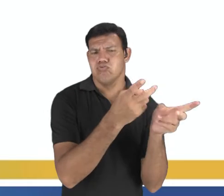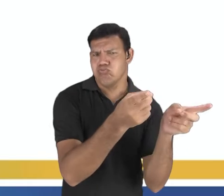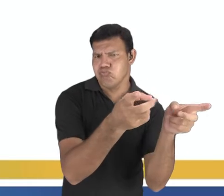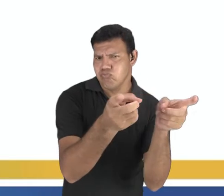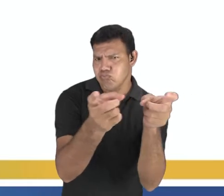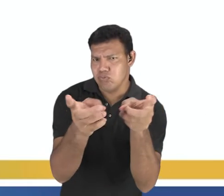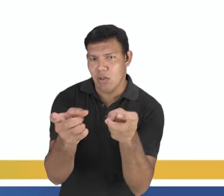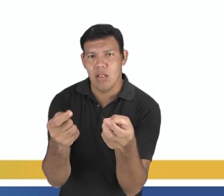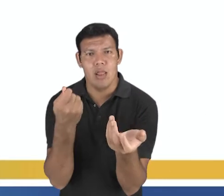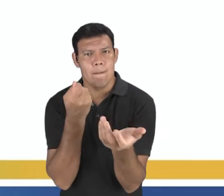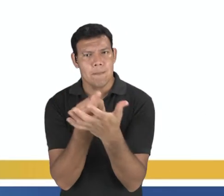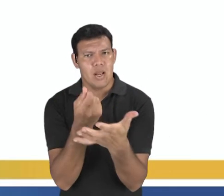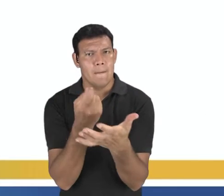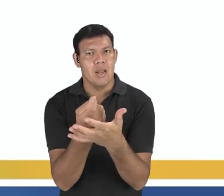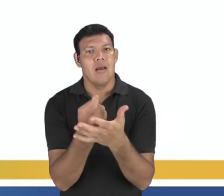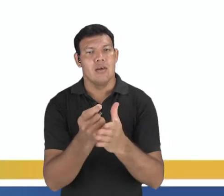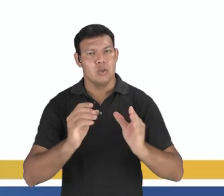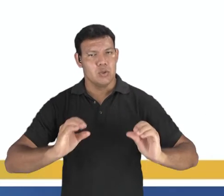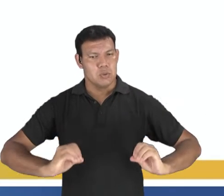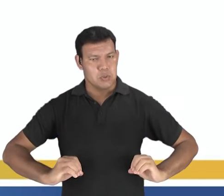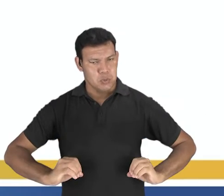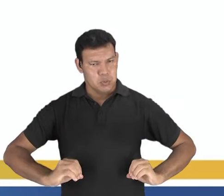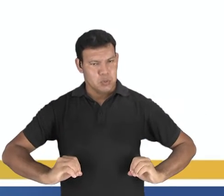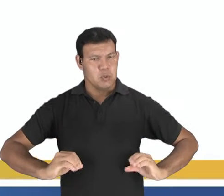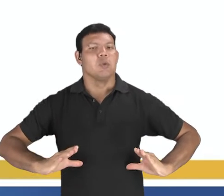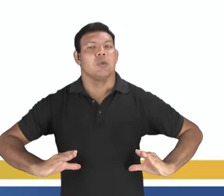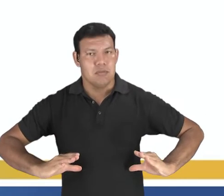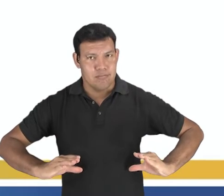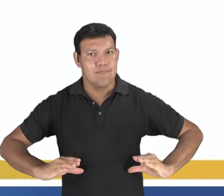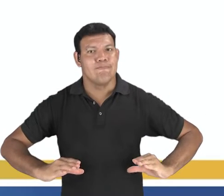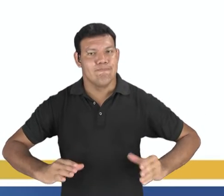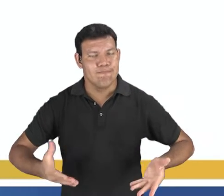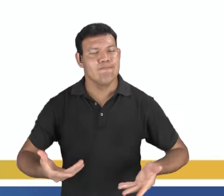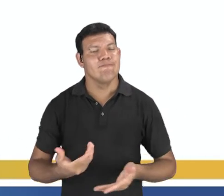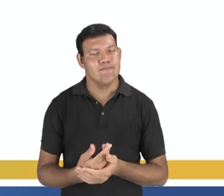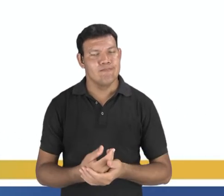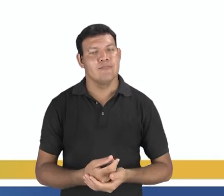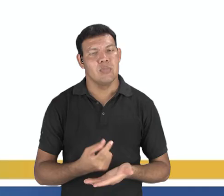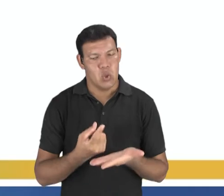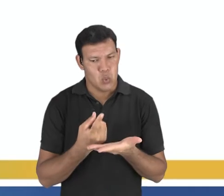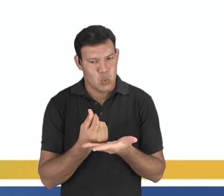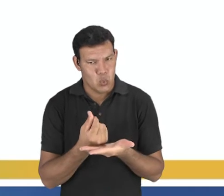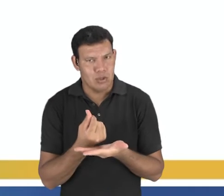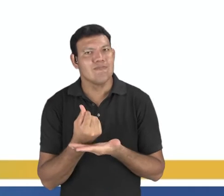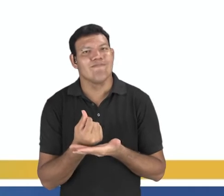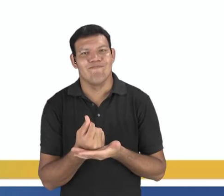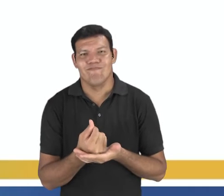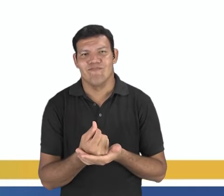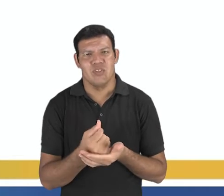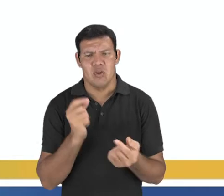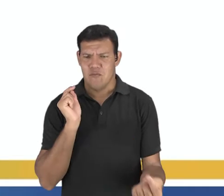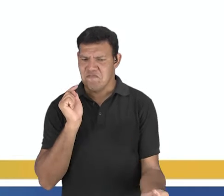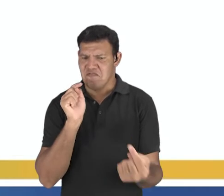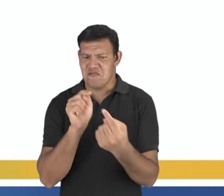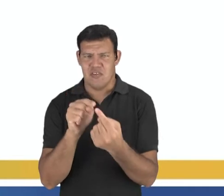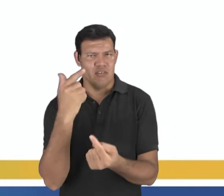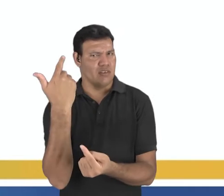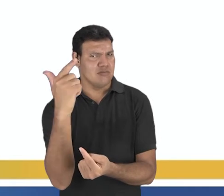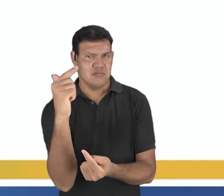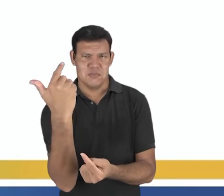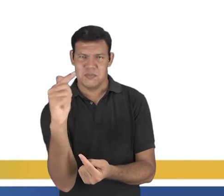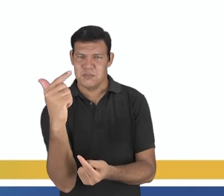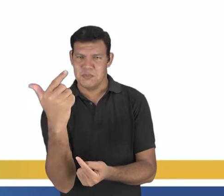comercializar para que eu possa obter lucro e capital. Não tem uma outra finalidade que